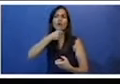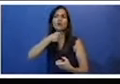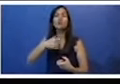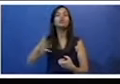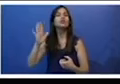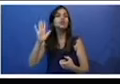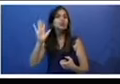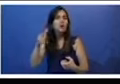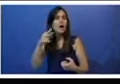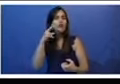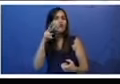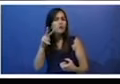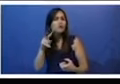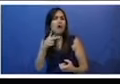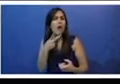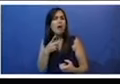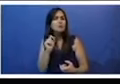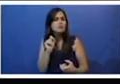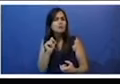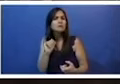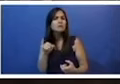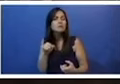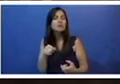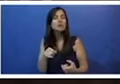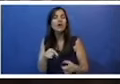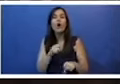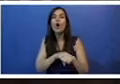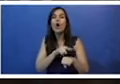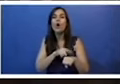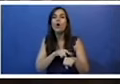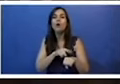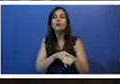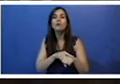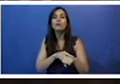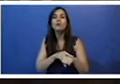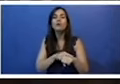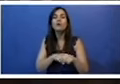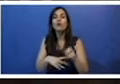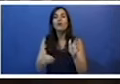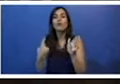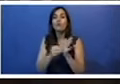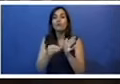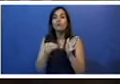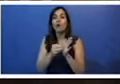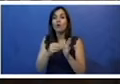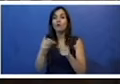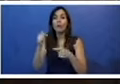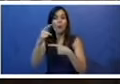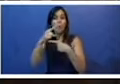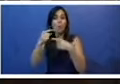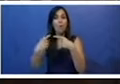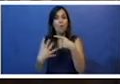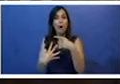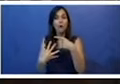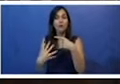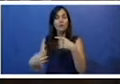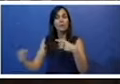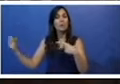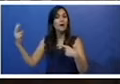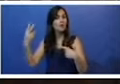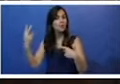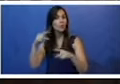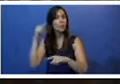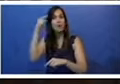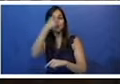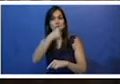daqui Sim eu já ouvi falar por favor senhor que horas são faltam 1/4 para as 2 horas né ou seja